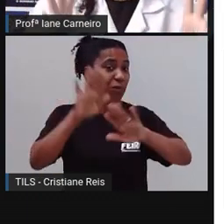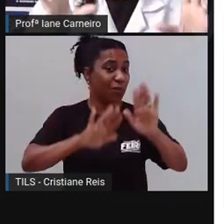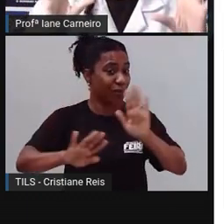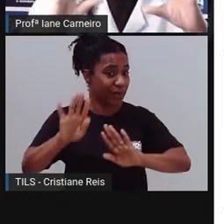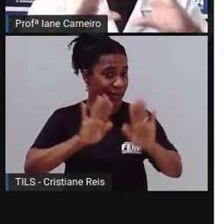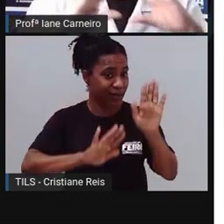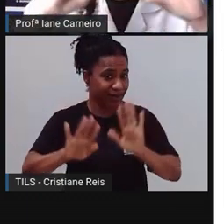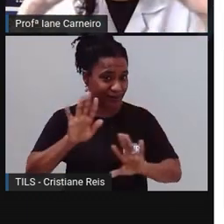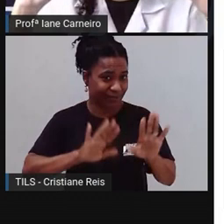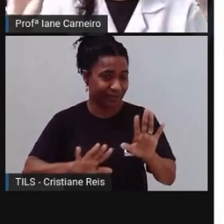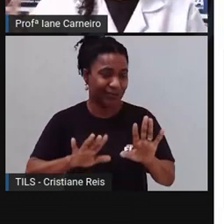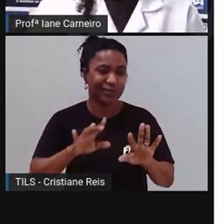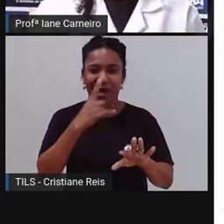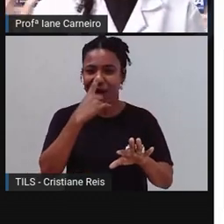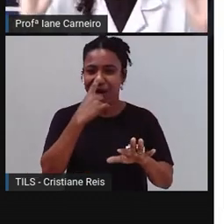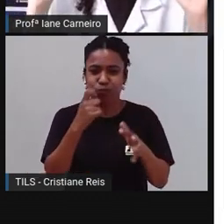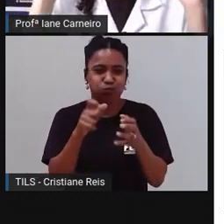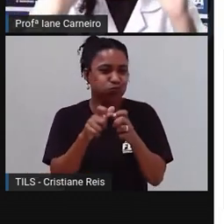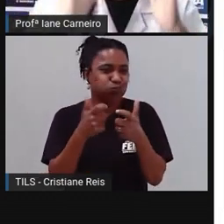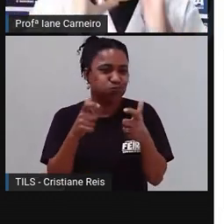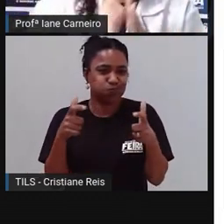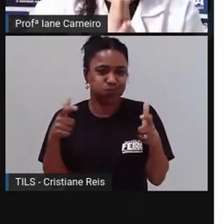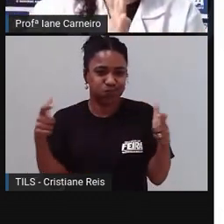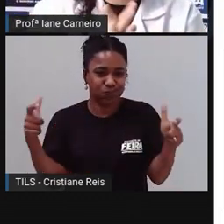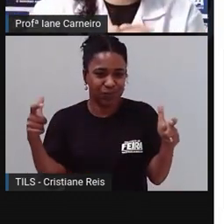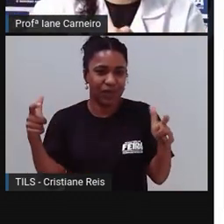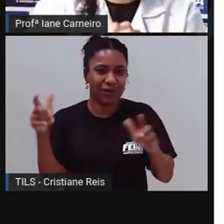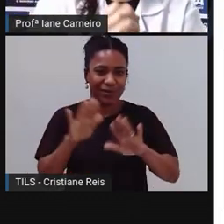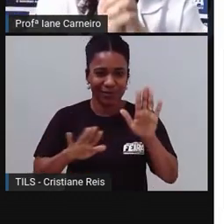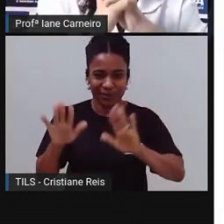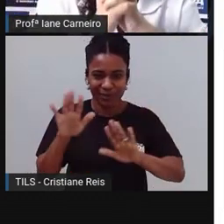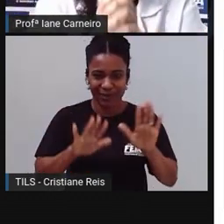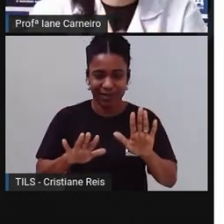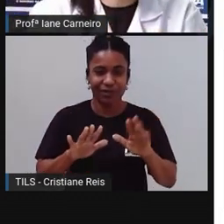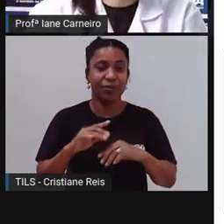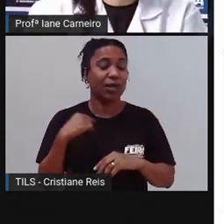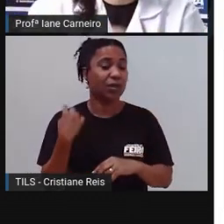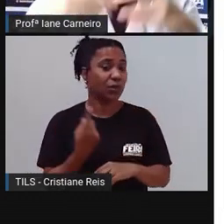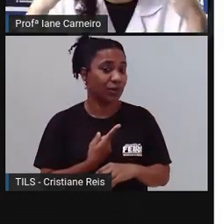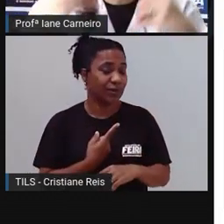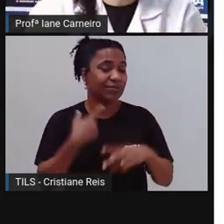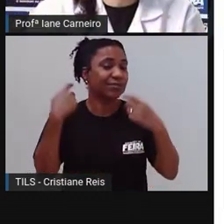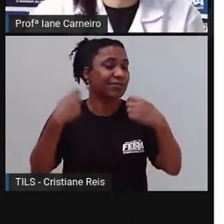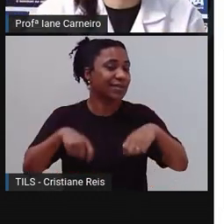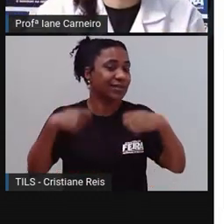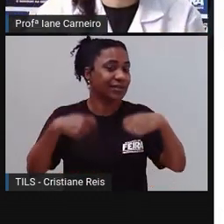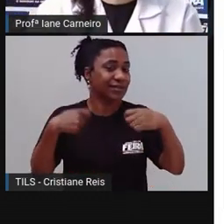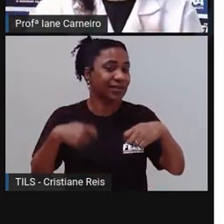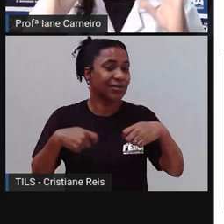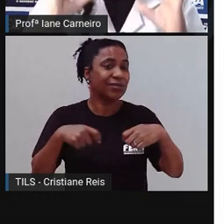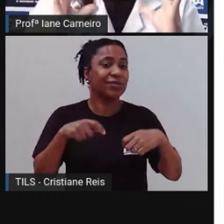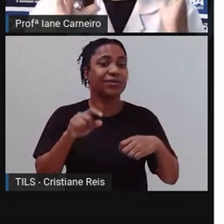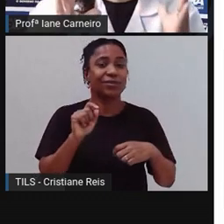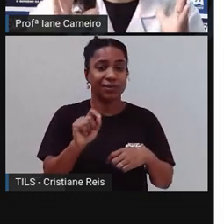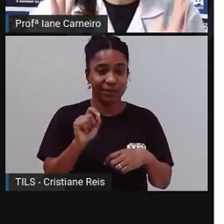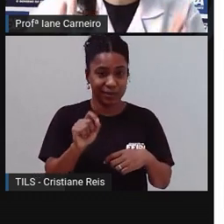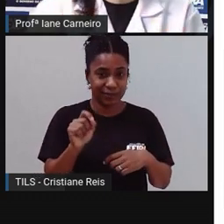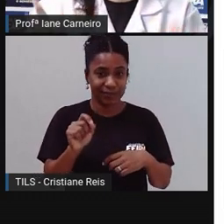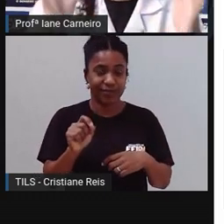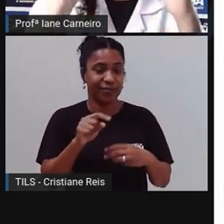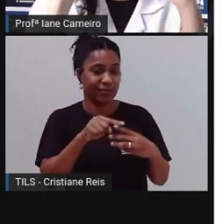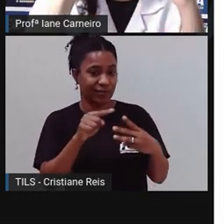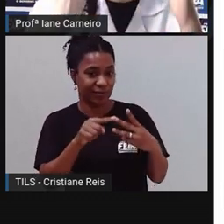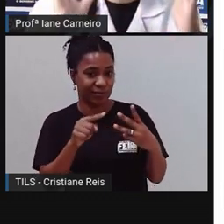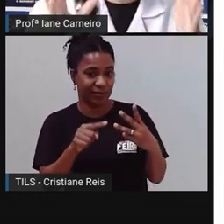que inicialmente. O que é necessário, o que é extremamente importante, é que